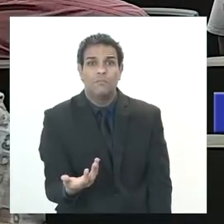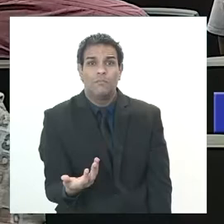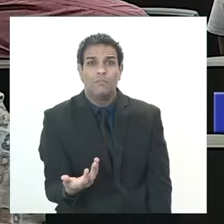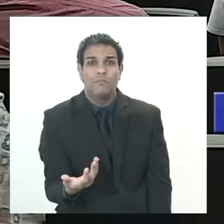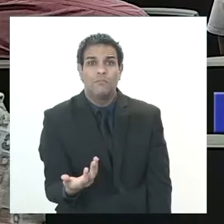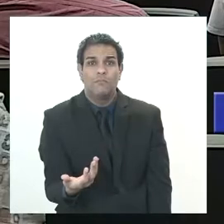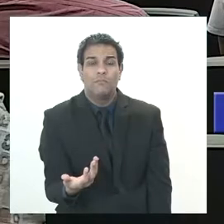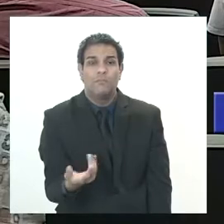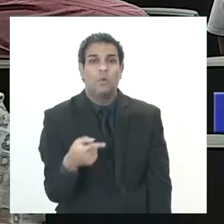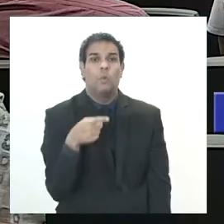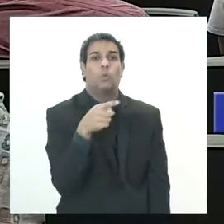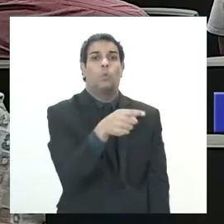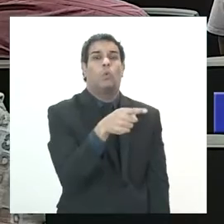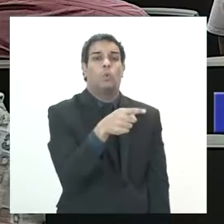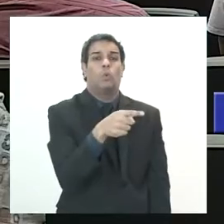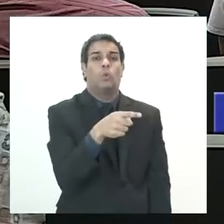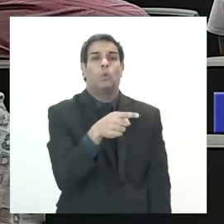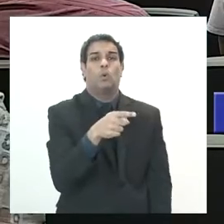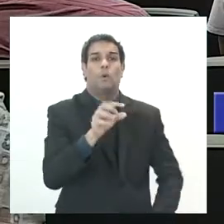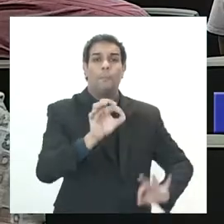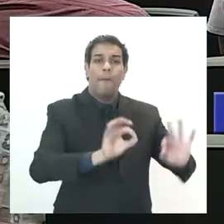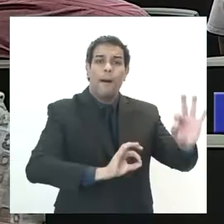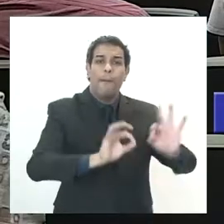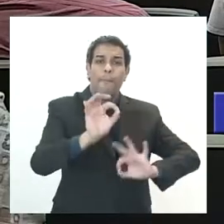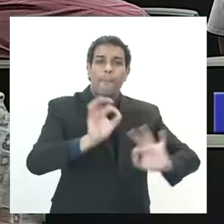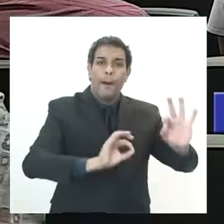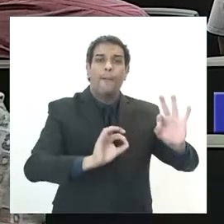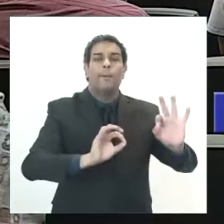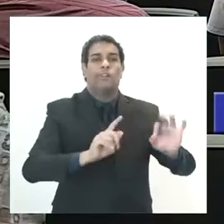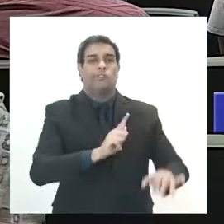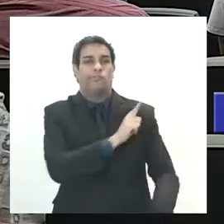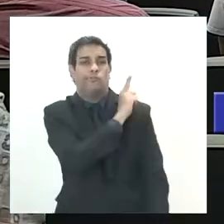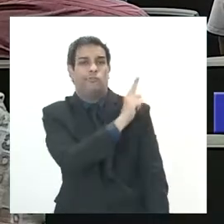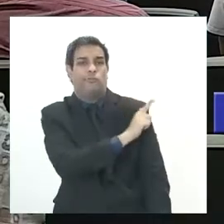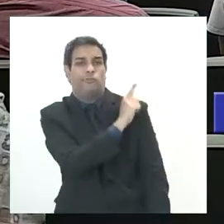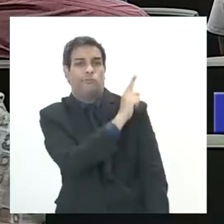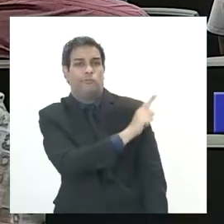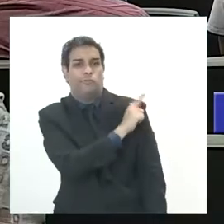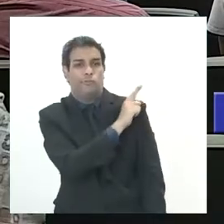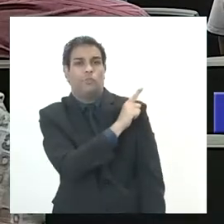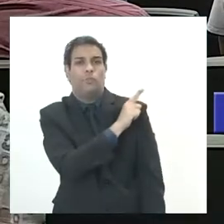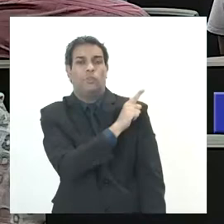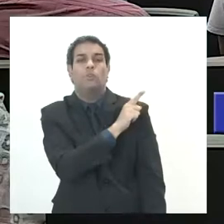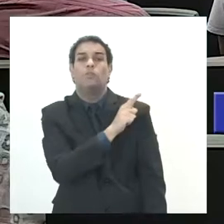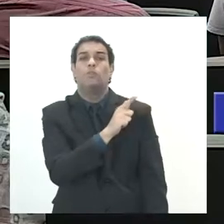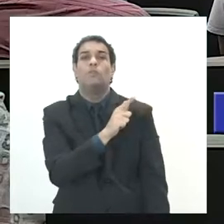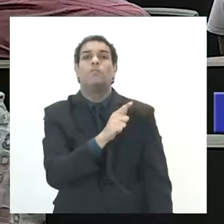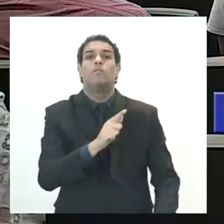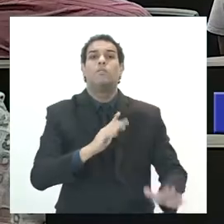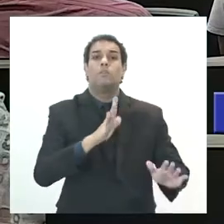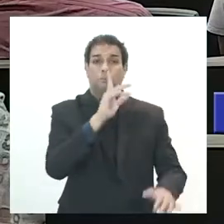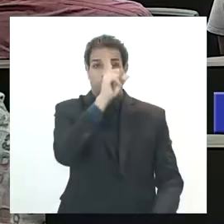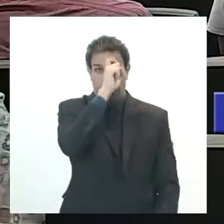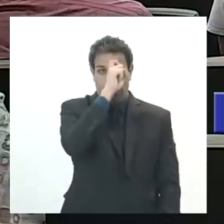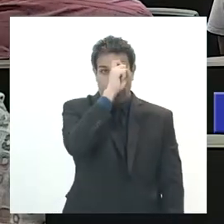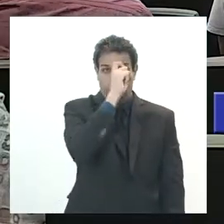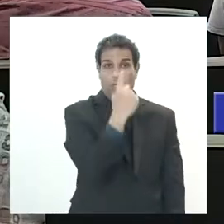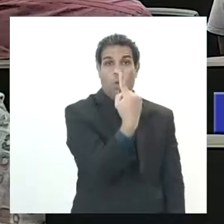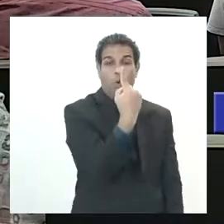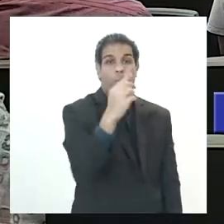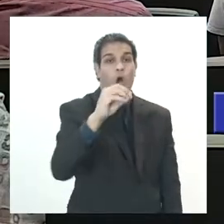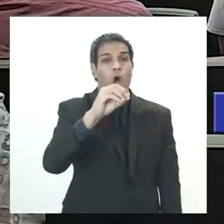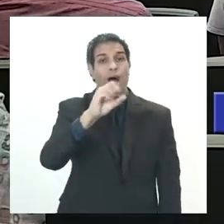uma administração EA gestão do hospital Oceânico é também é administrado por uma